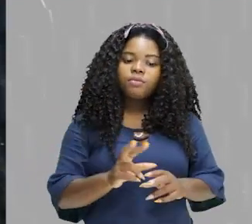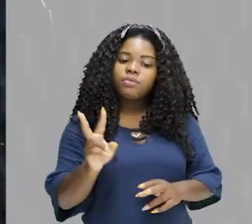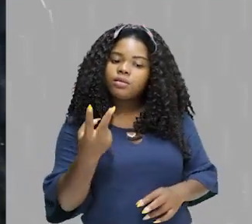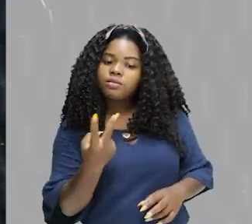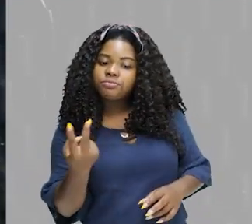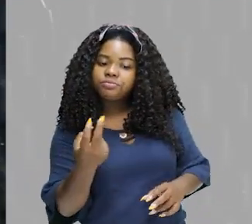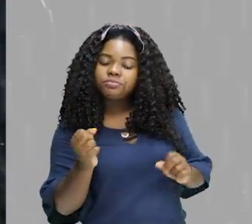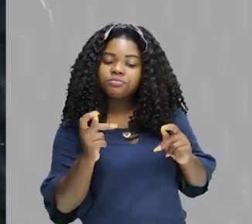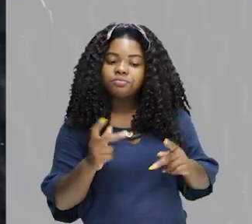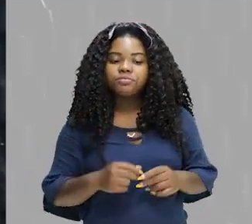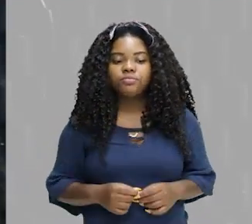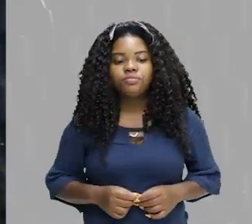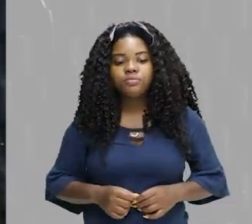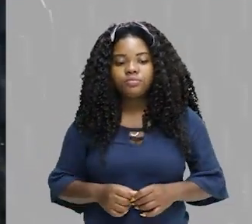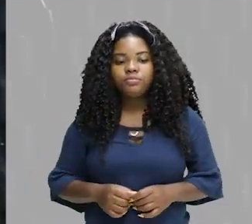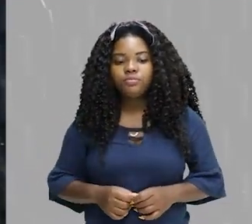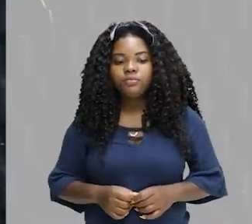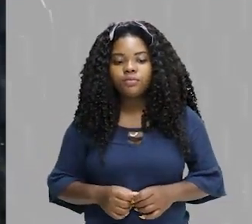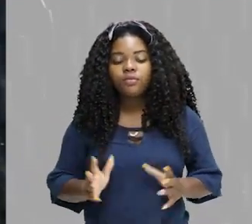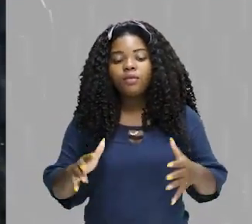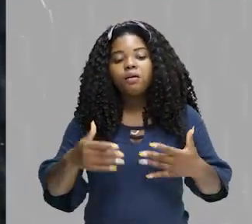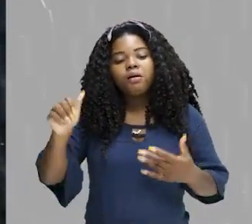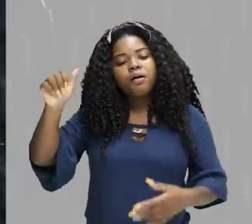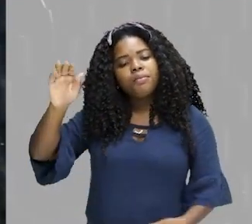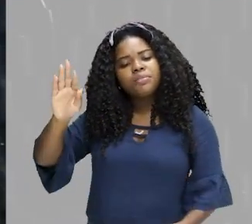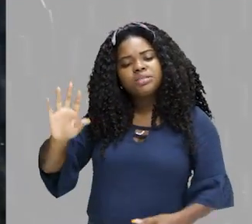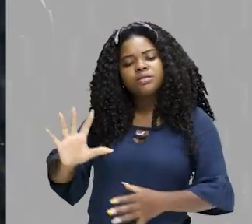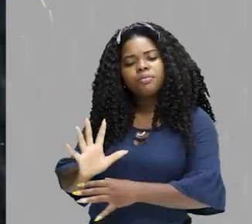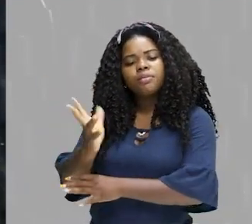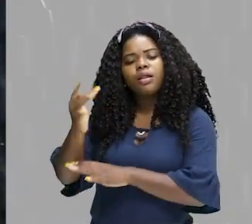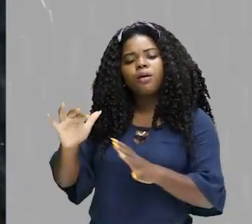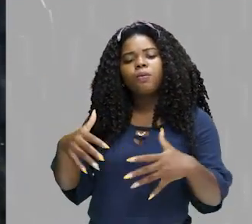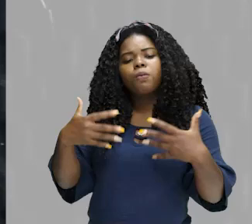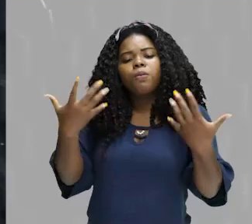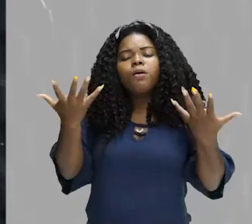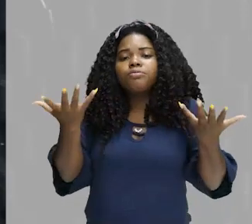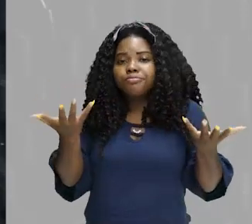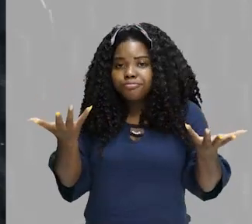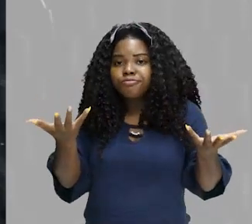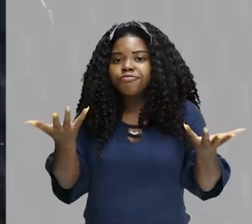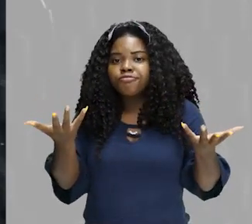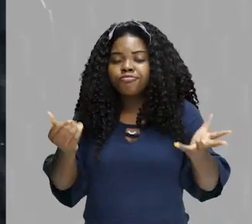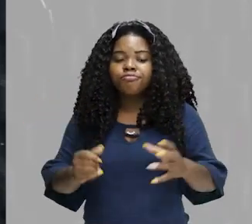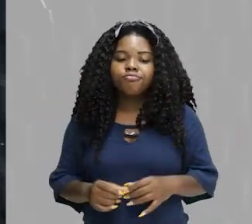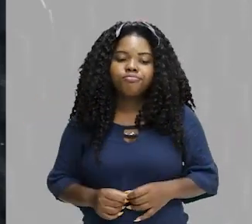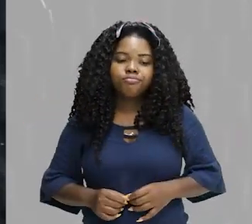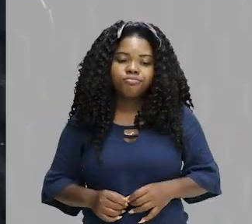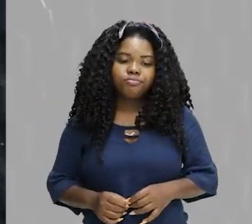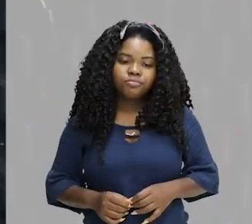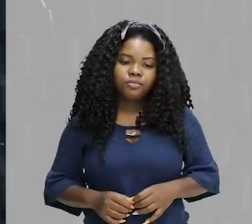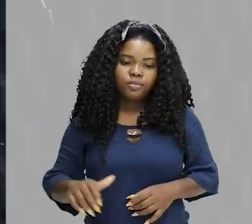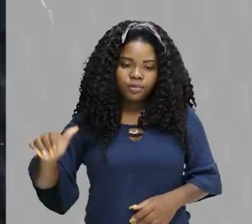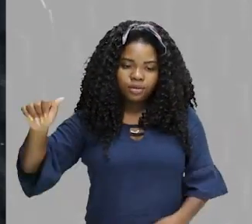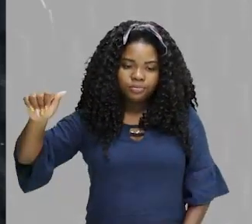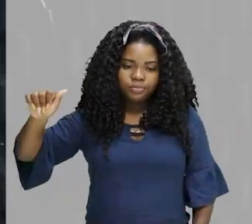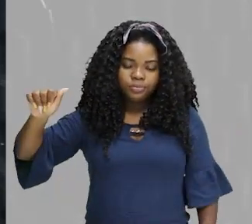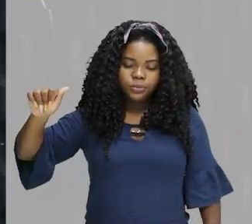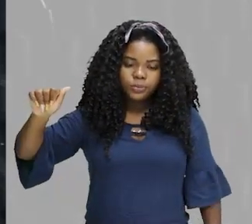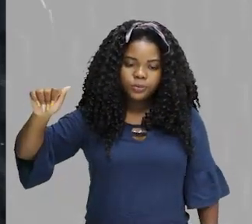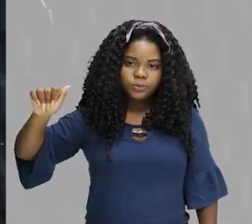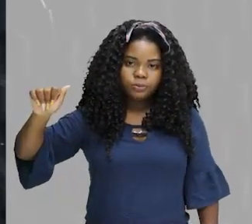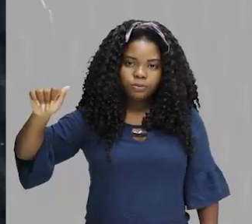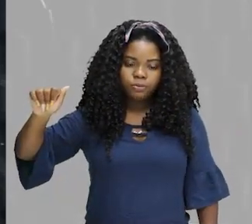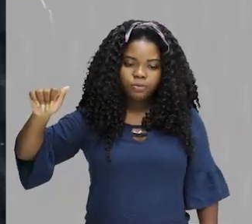algumas características, certo? Então, quais dessas plantas aqui são monocotiledôneas? Arroz e